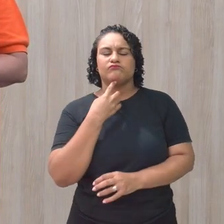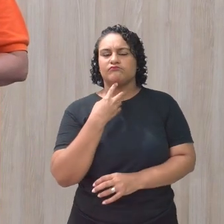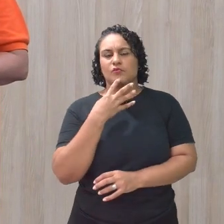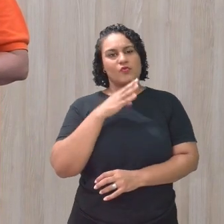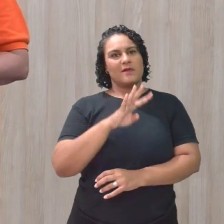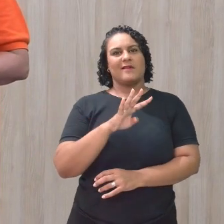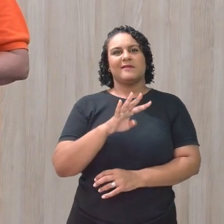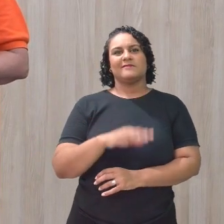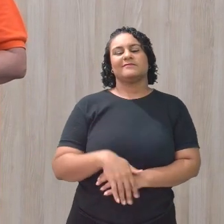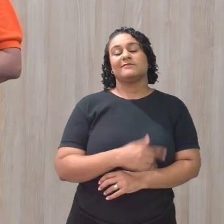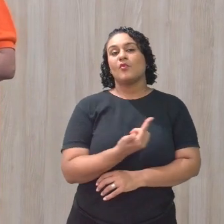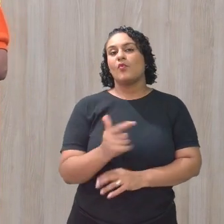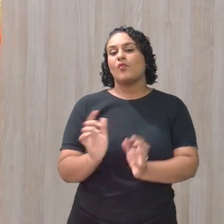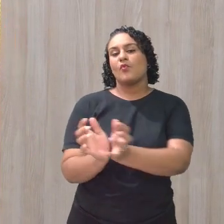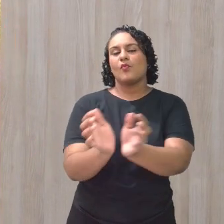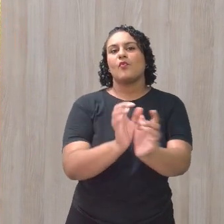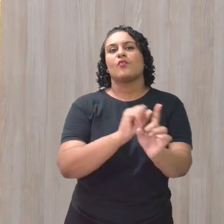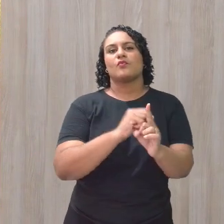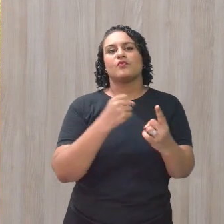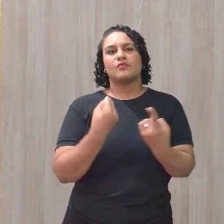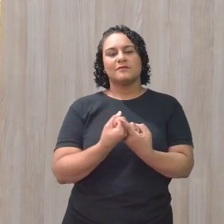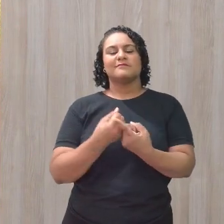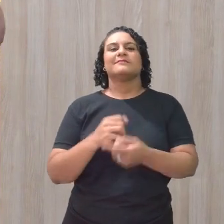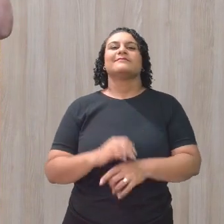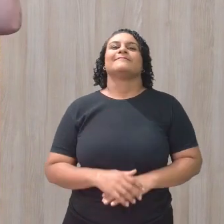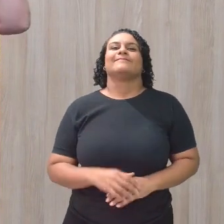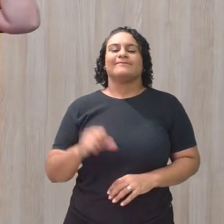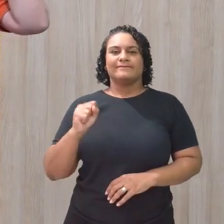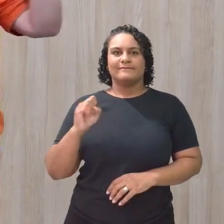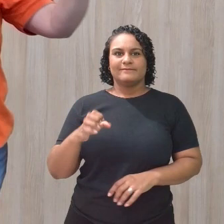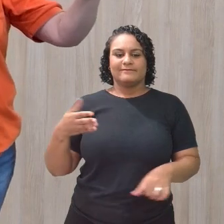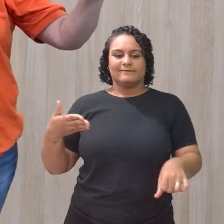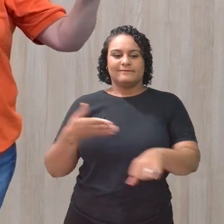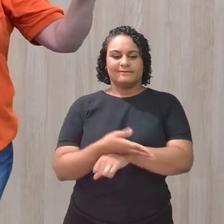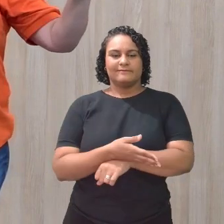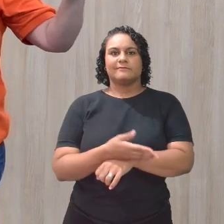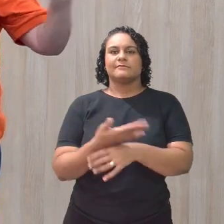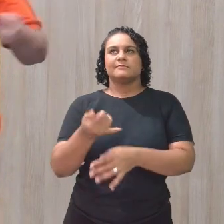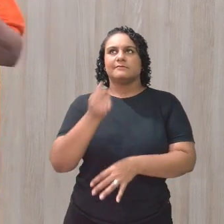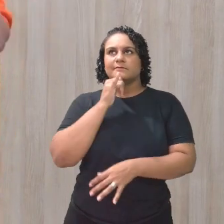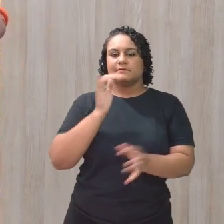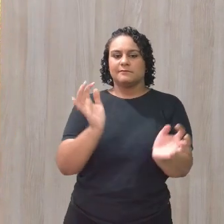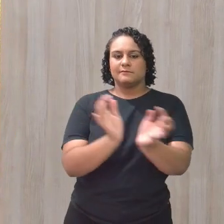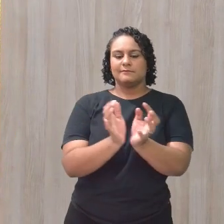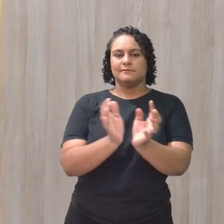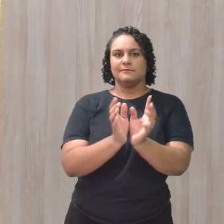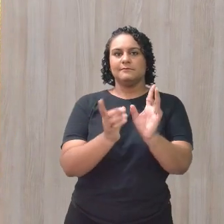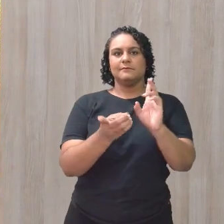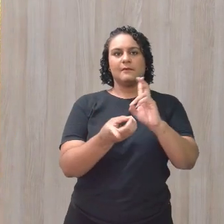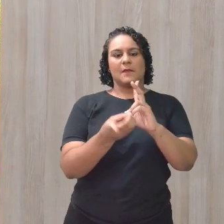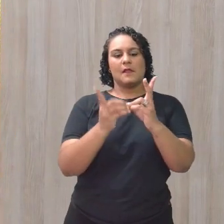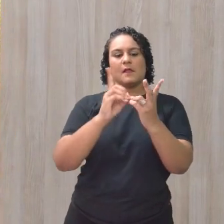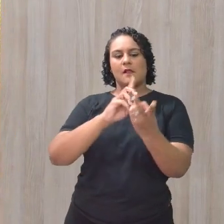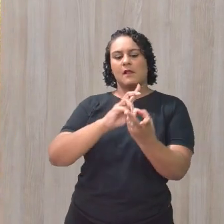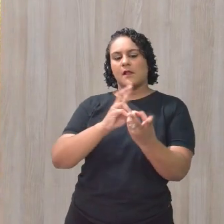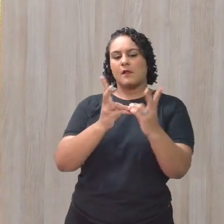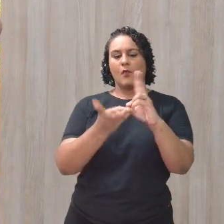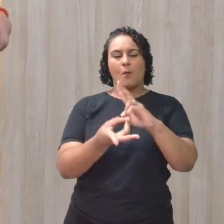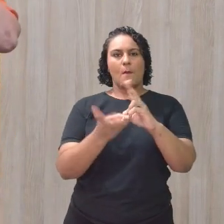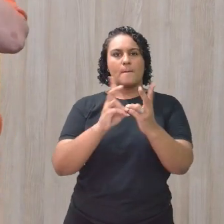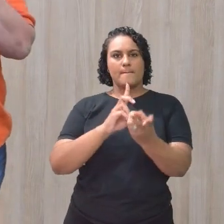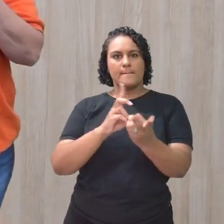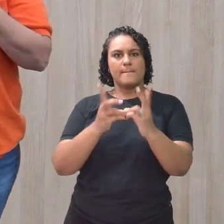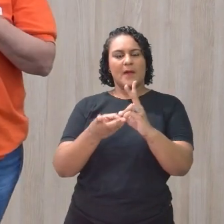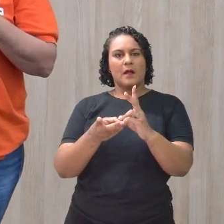sociais. E aí, se você for lá num grupo, uma roda de capoeira, eles têm outra linguagem.